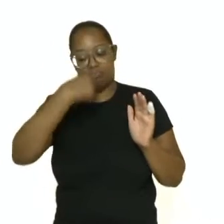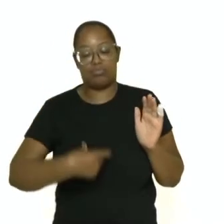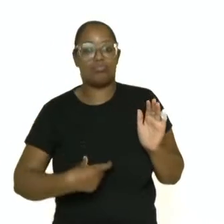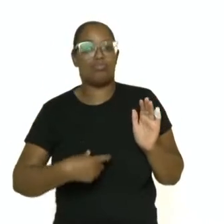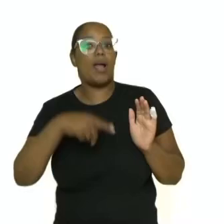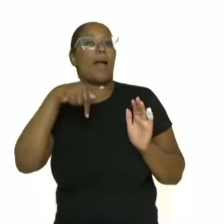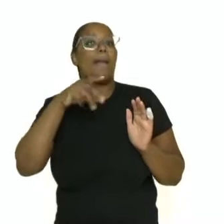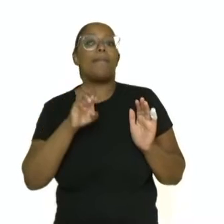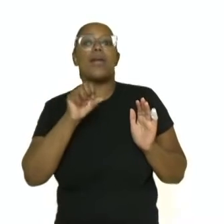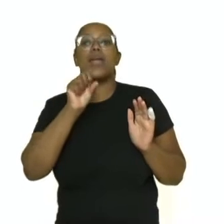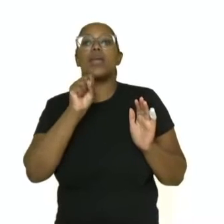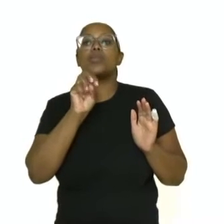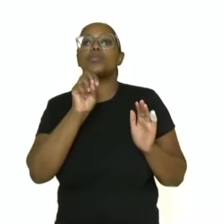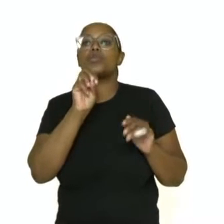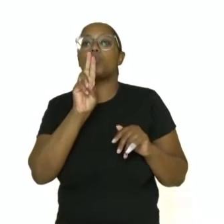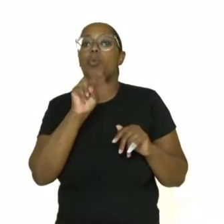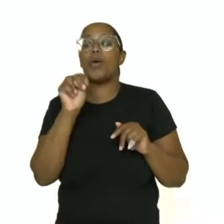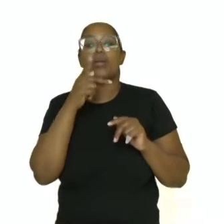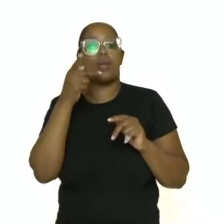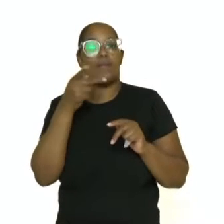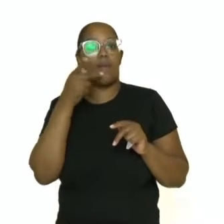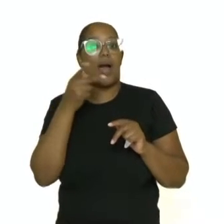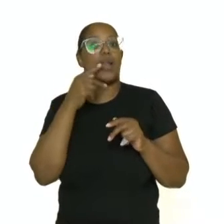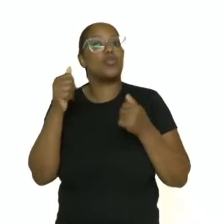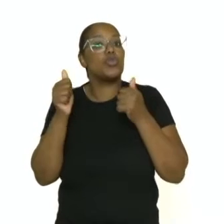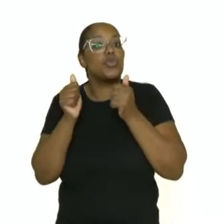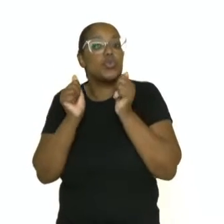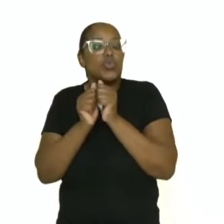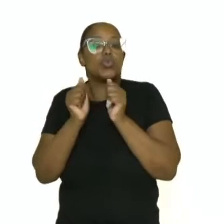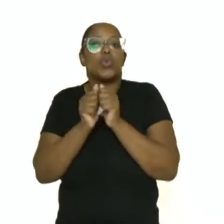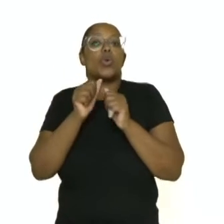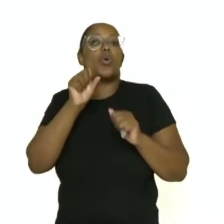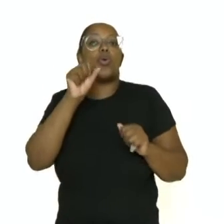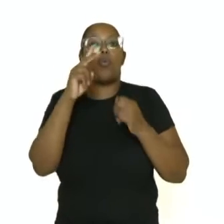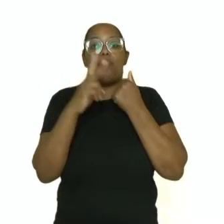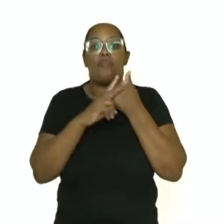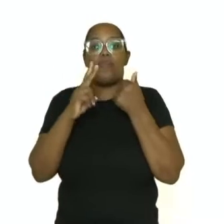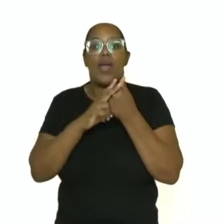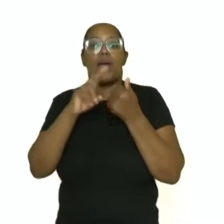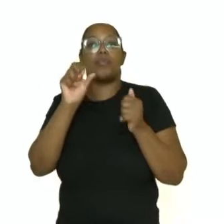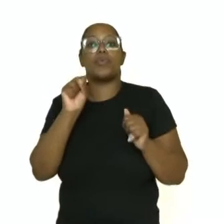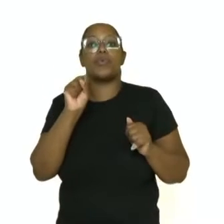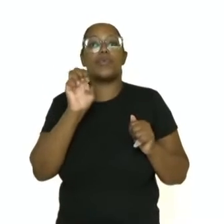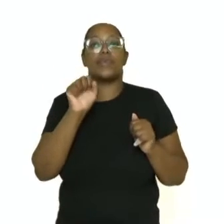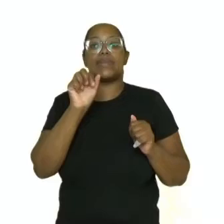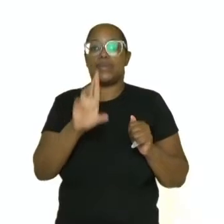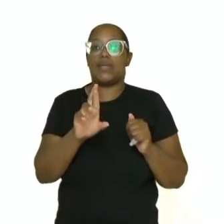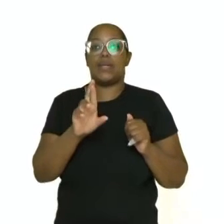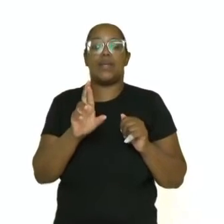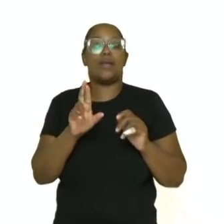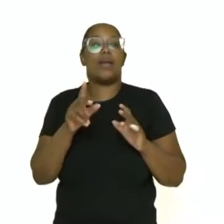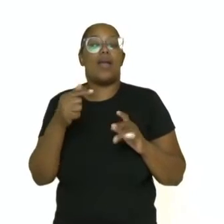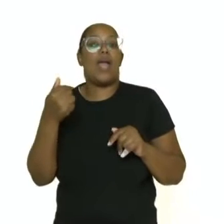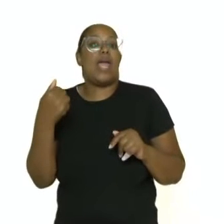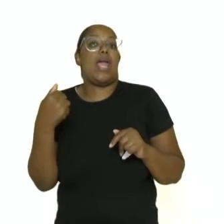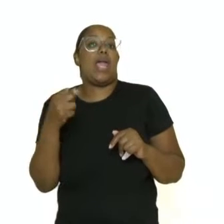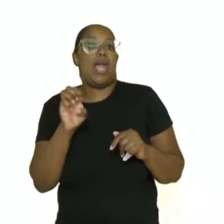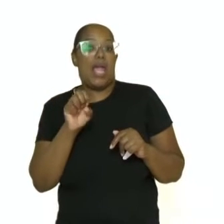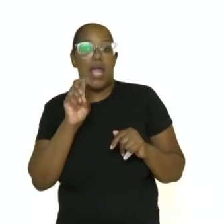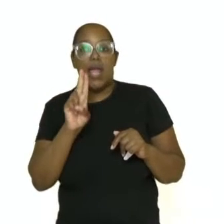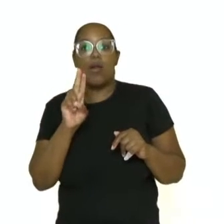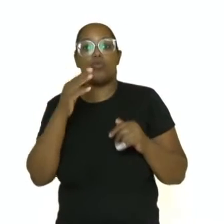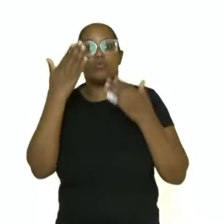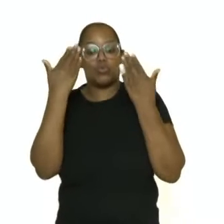entrevistado, acompanhada pelo verbo ser, flexionado na forma da primeira pessoa do singular. Então, eu sou,